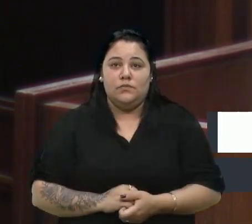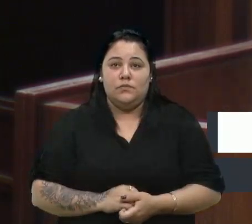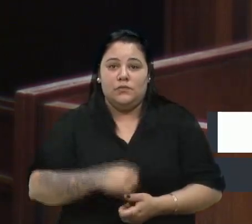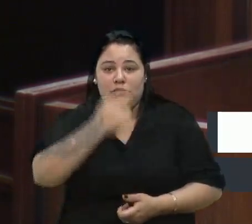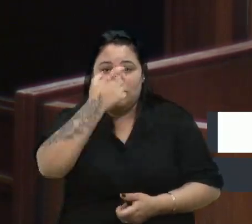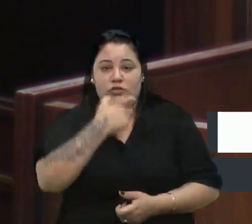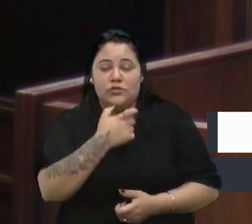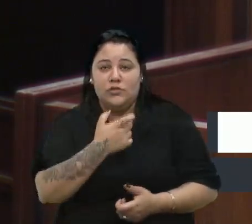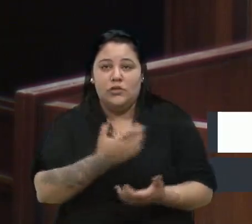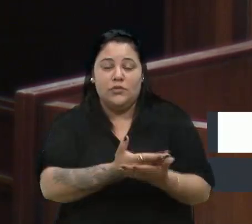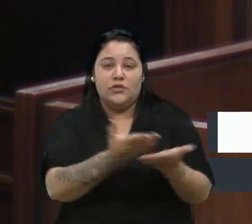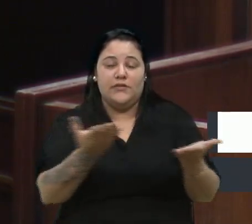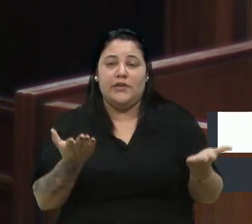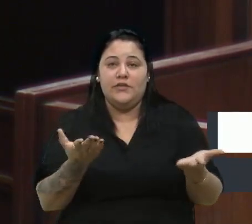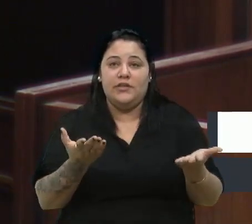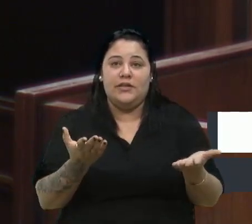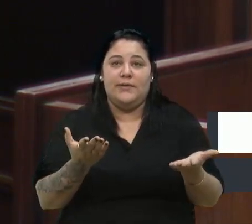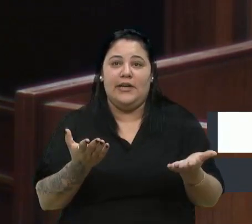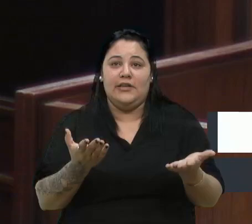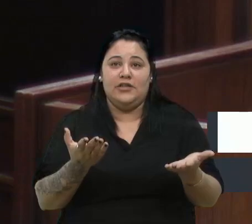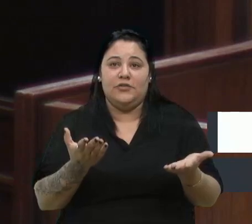acharmos espaços para as